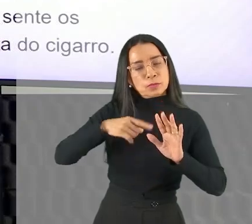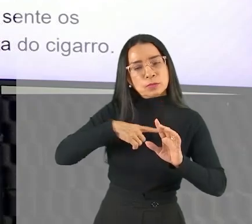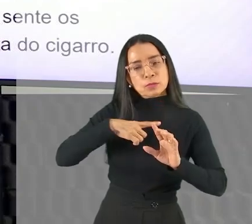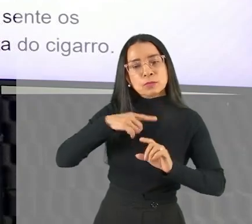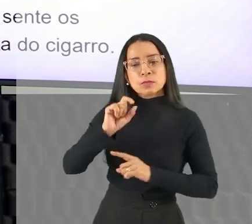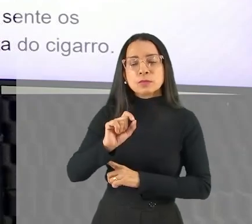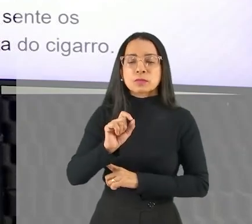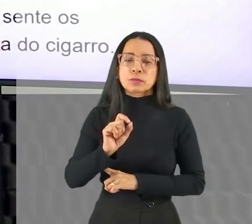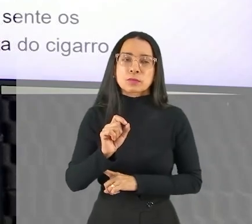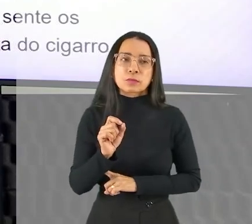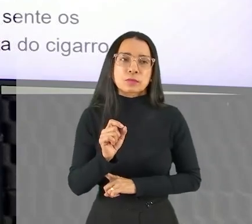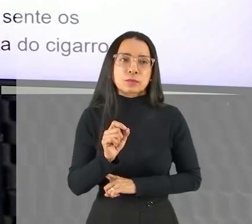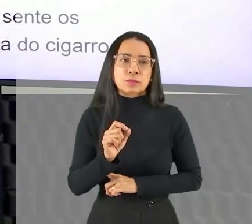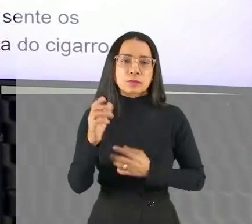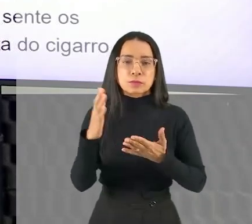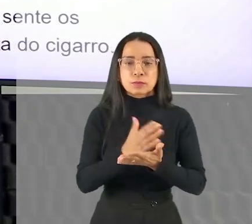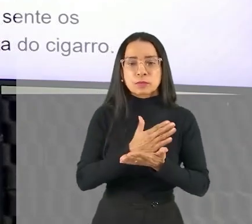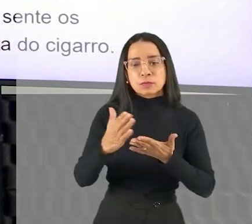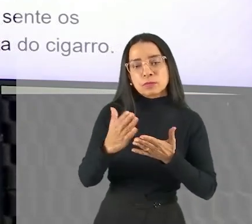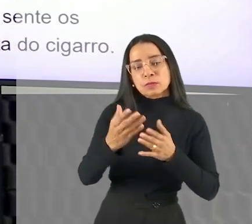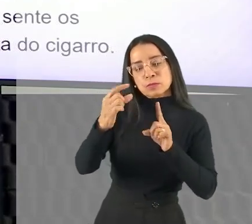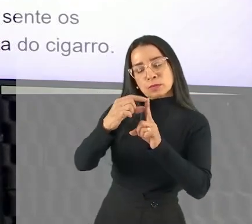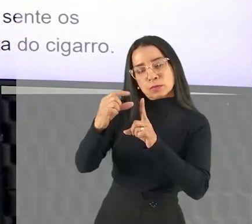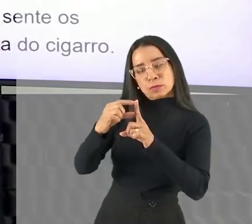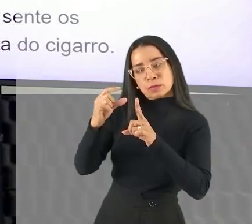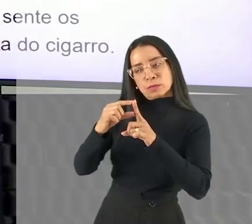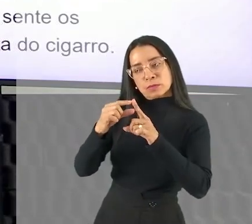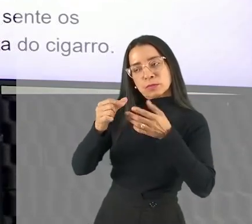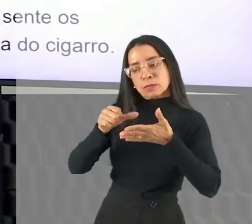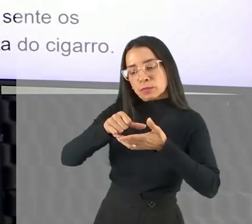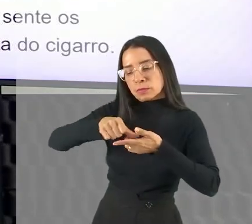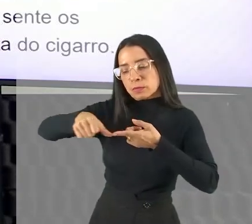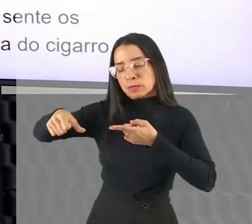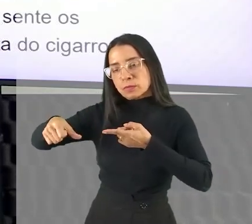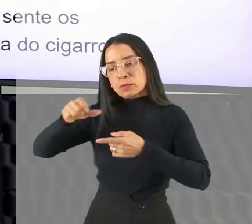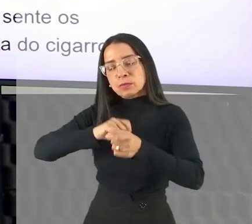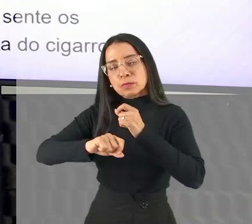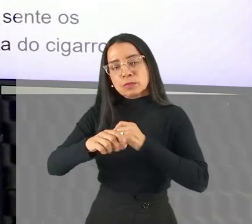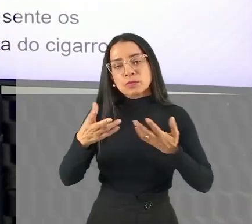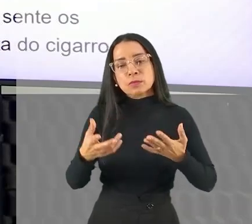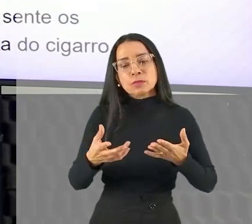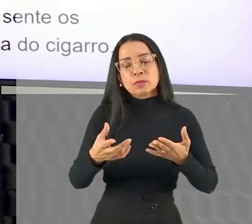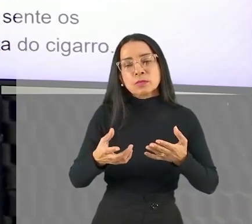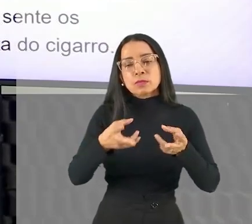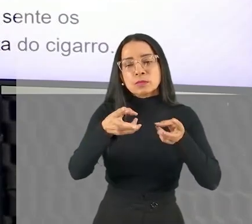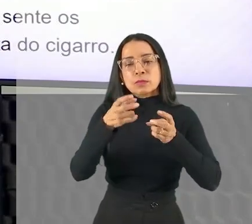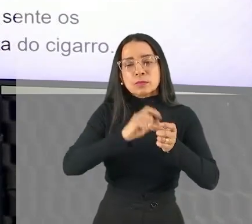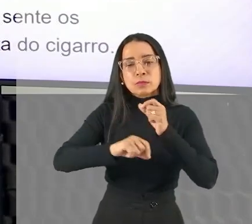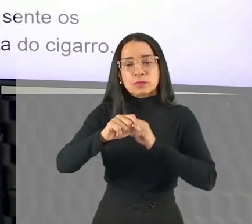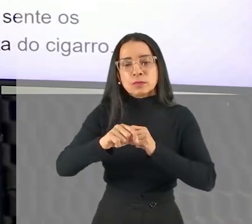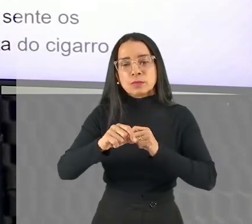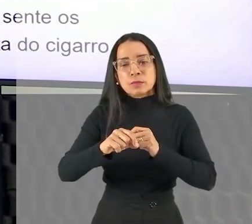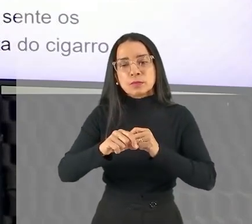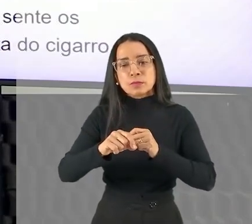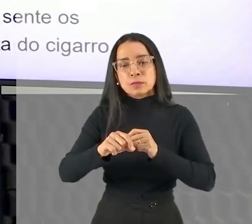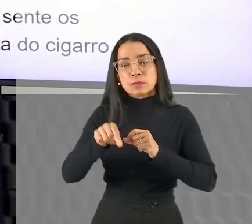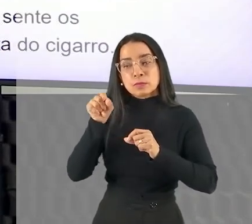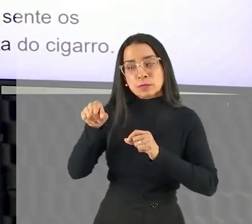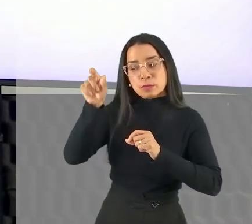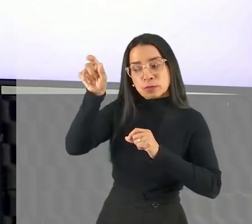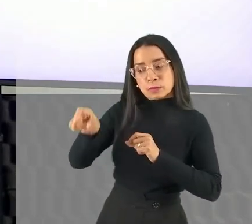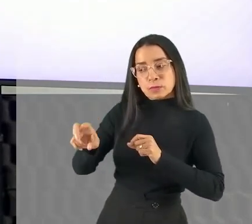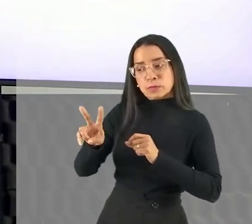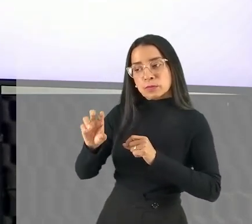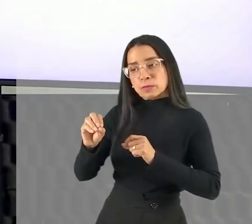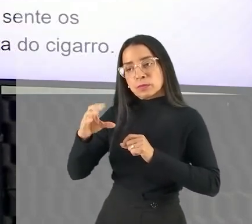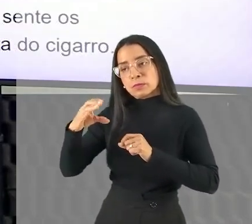tem algumas palavras que eu coloquei aqui em destaque. E a gente vai perceber você, aqui tem um